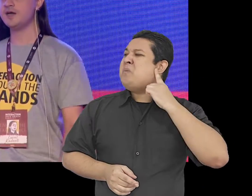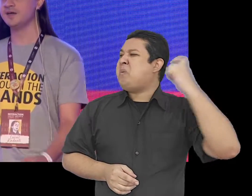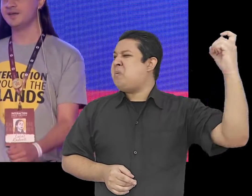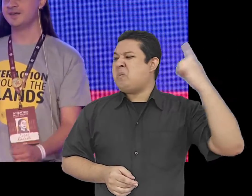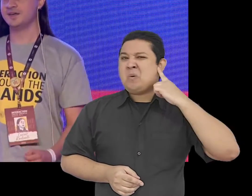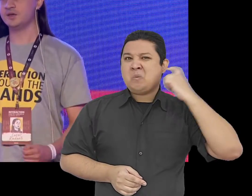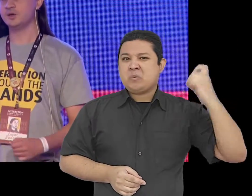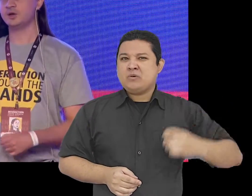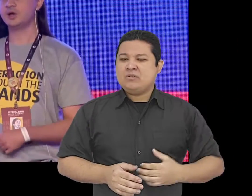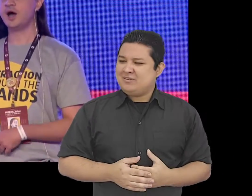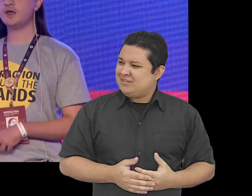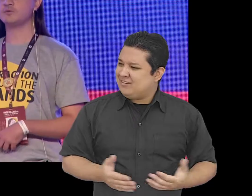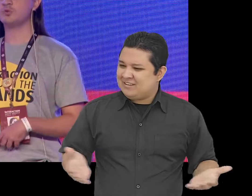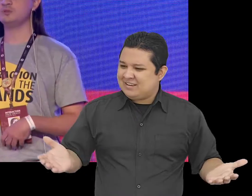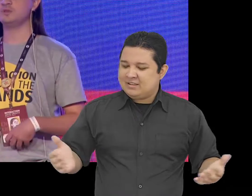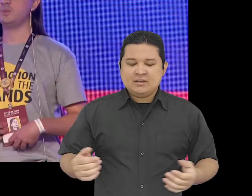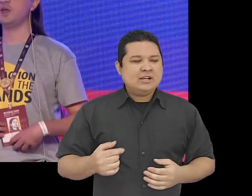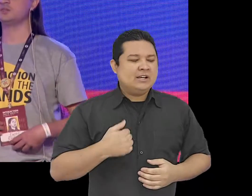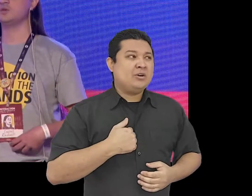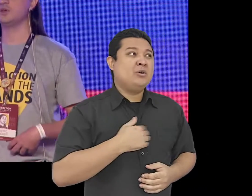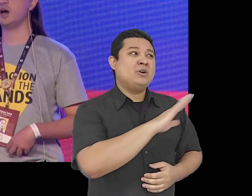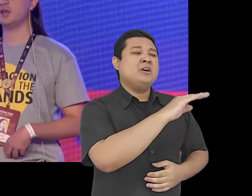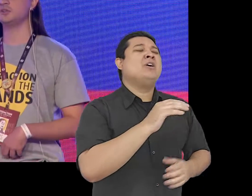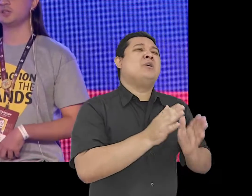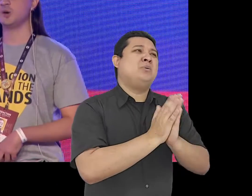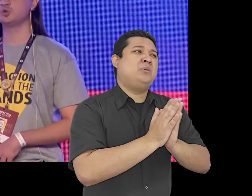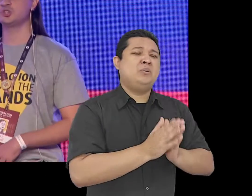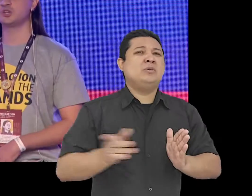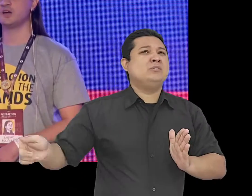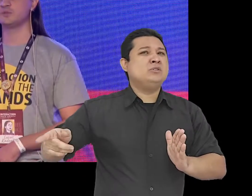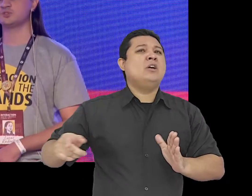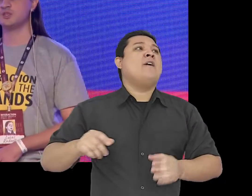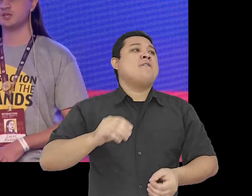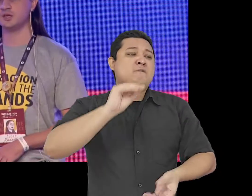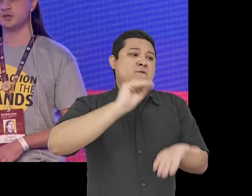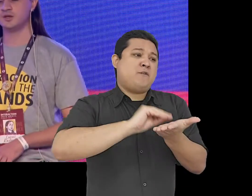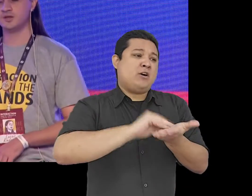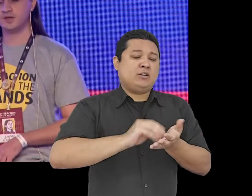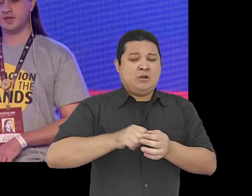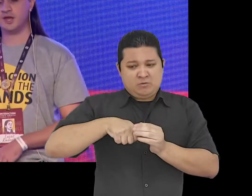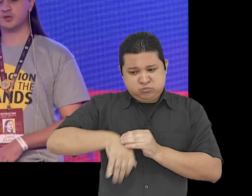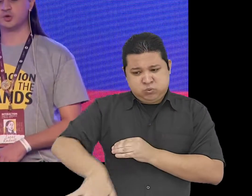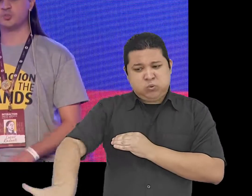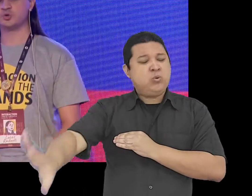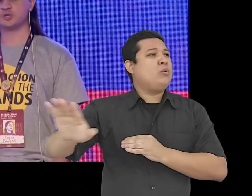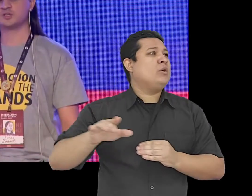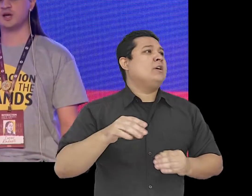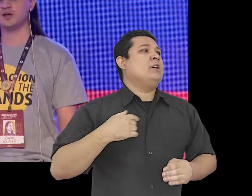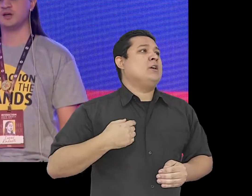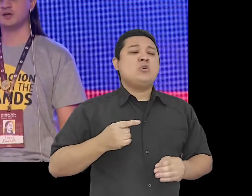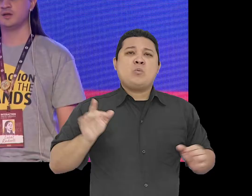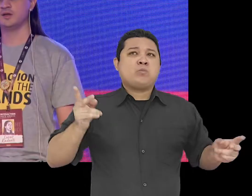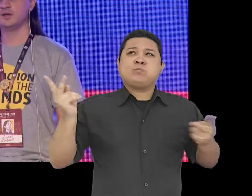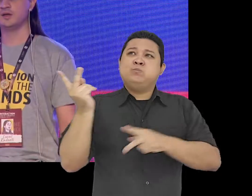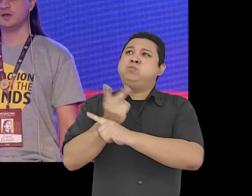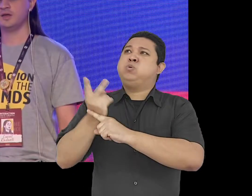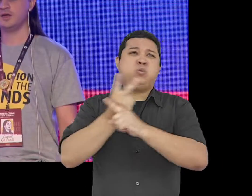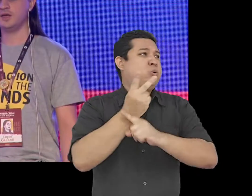e aí? Cara, como que você não aparece? Eu falei, cara, entra lá, puxa a descarga e vamos sair daqui. Ele entrou, puxou a